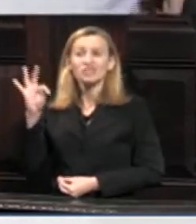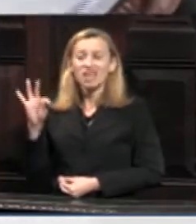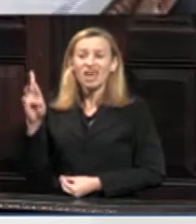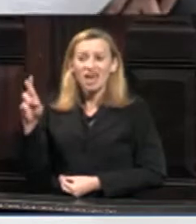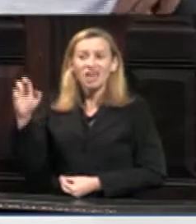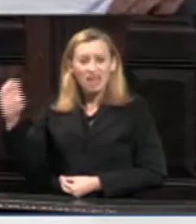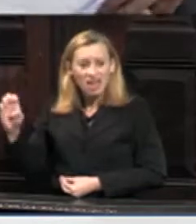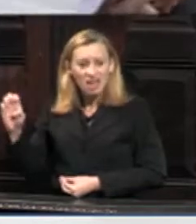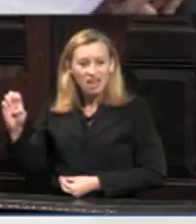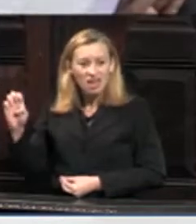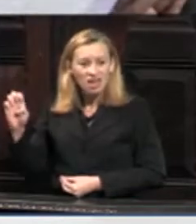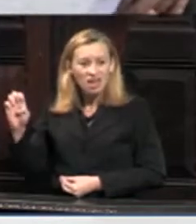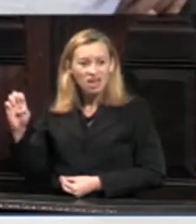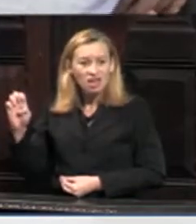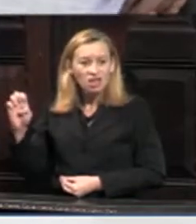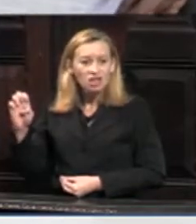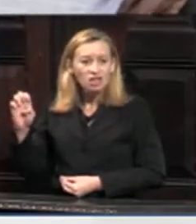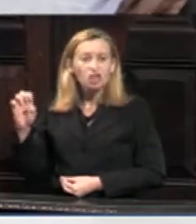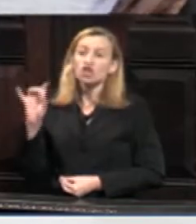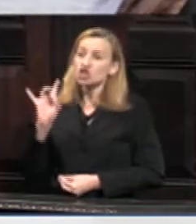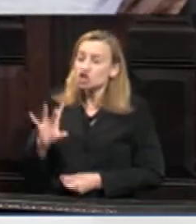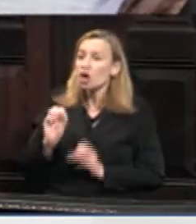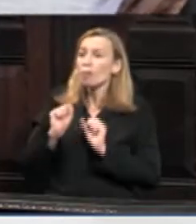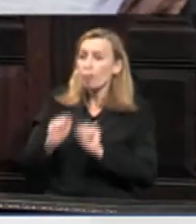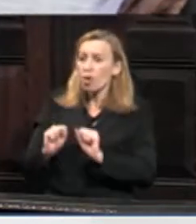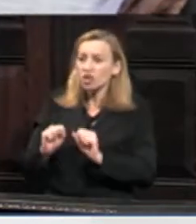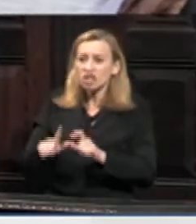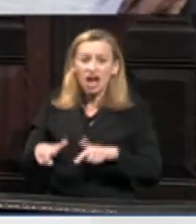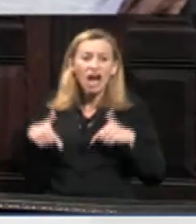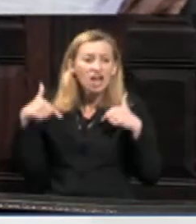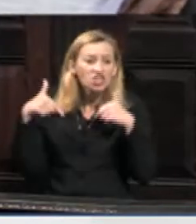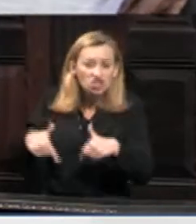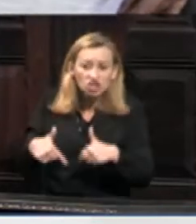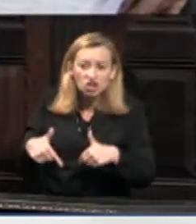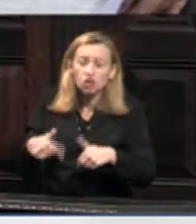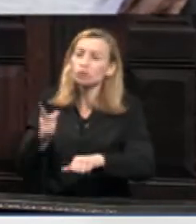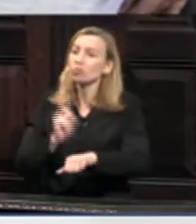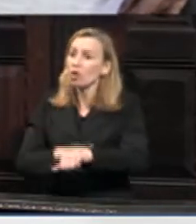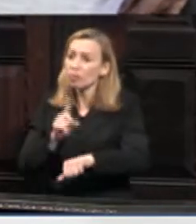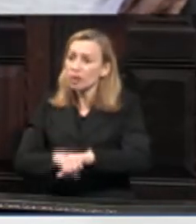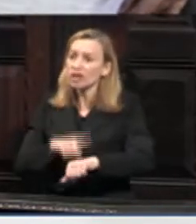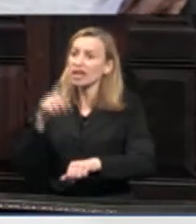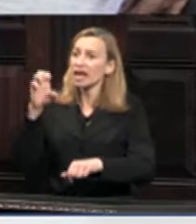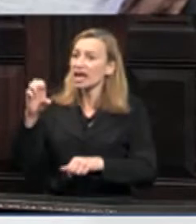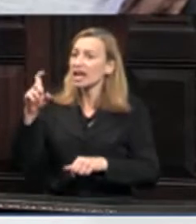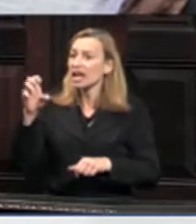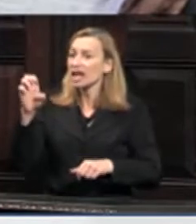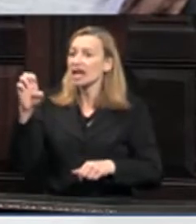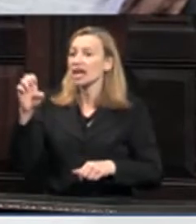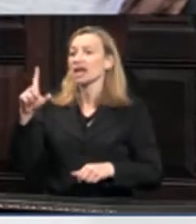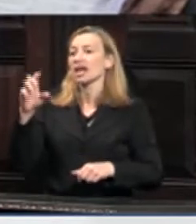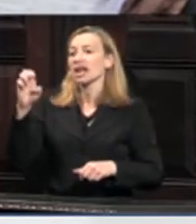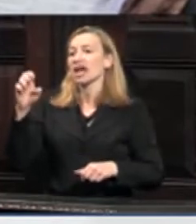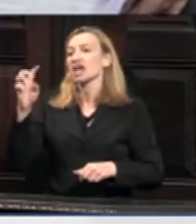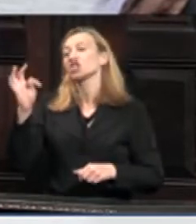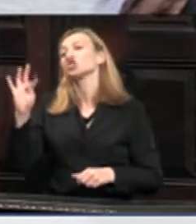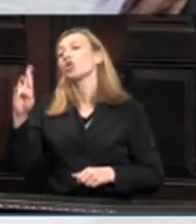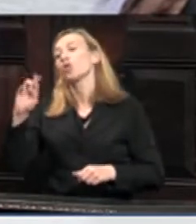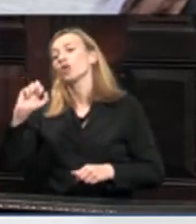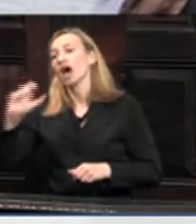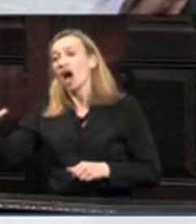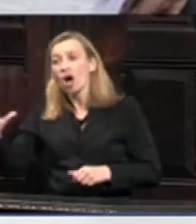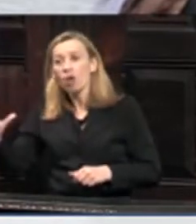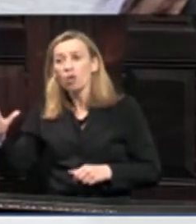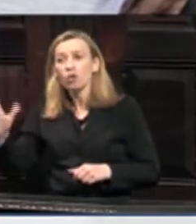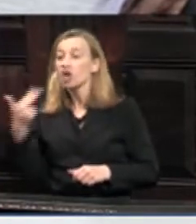O TRE só pode agir sobre uma questão eleitoral. Deputado Márcio Pacheco, o TRE não